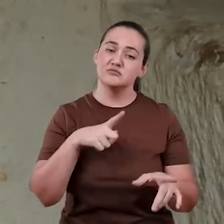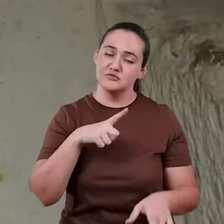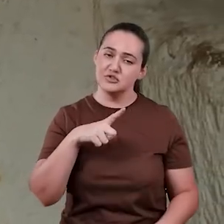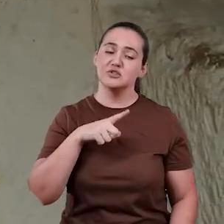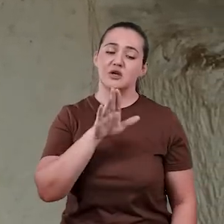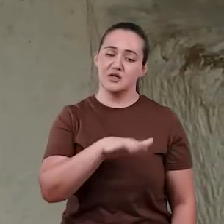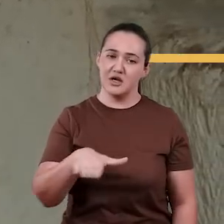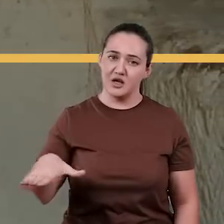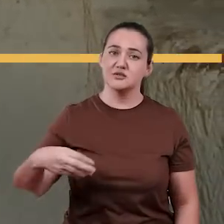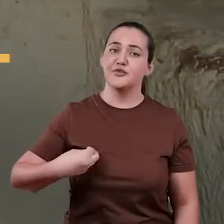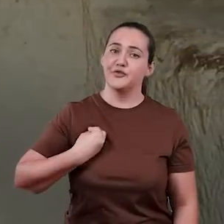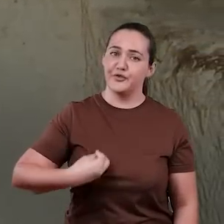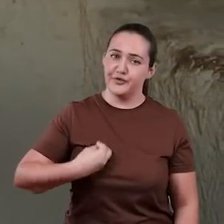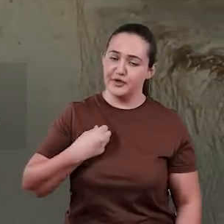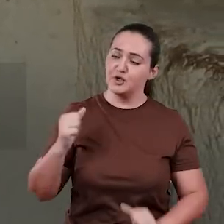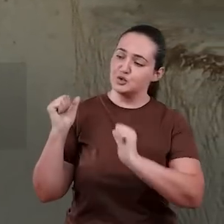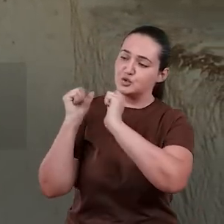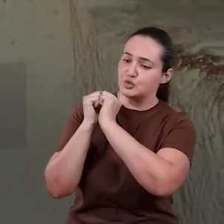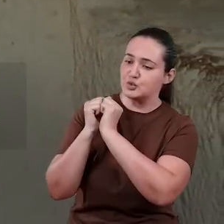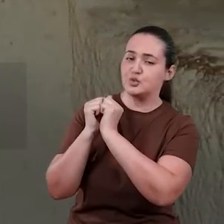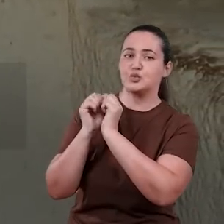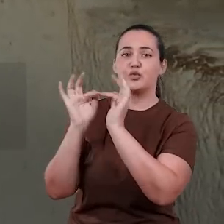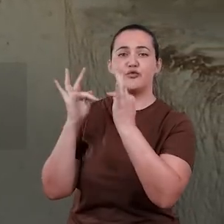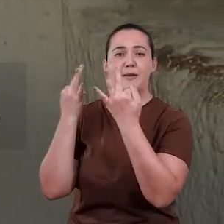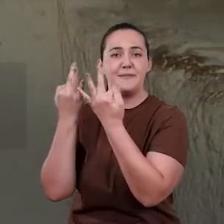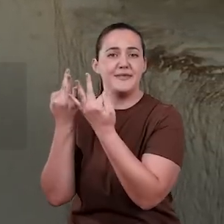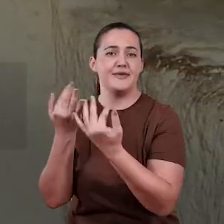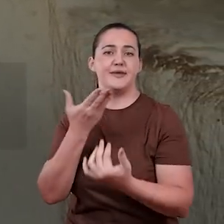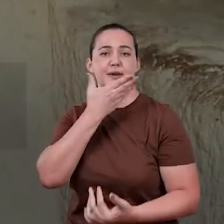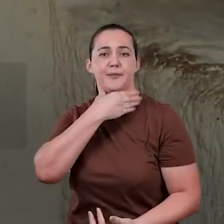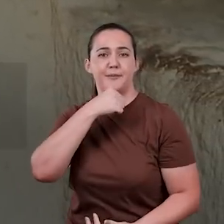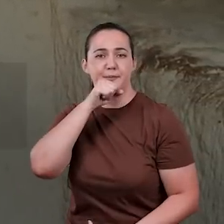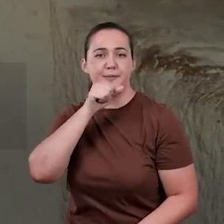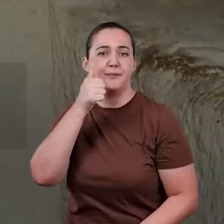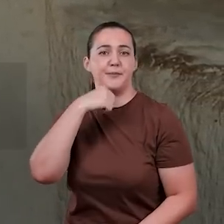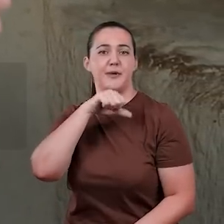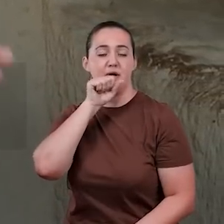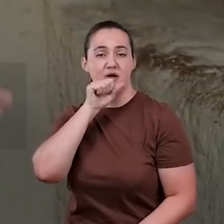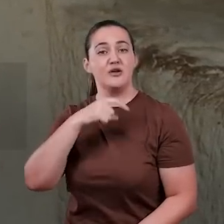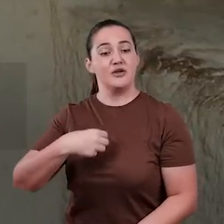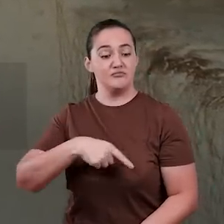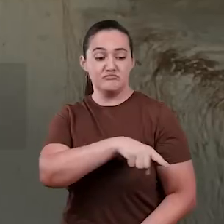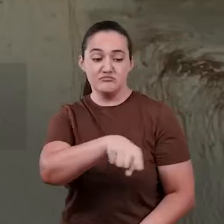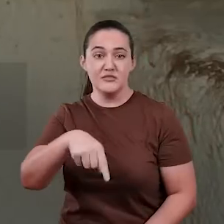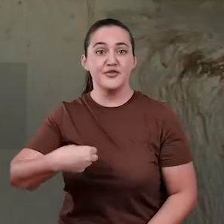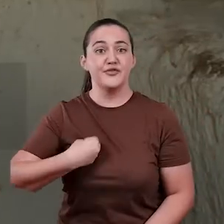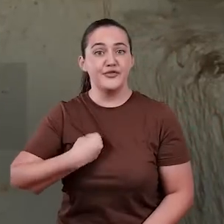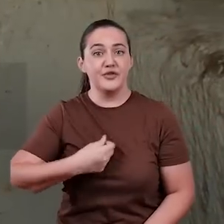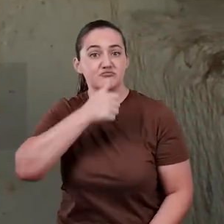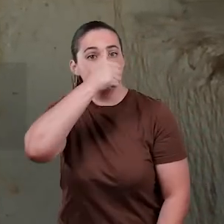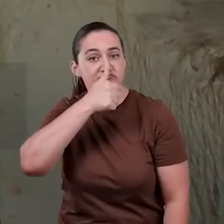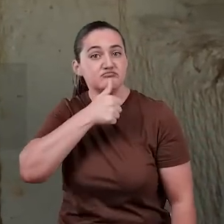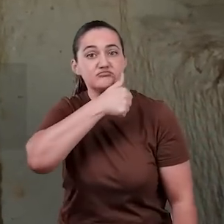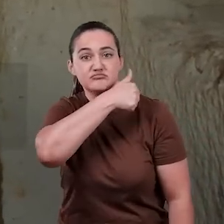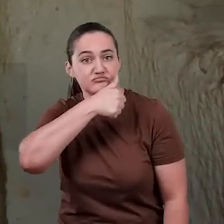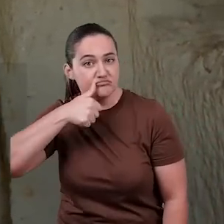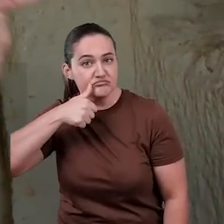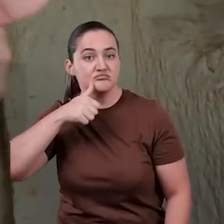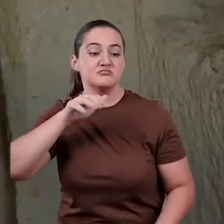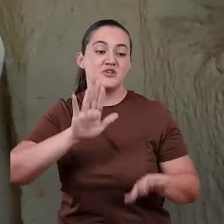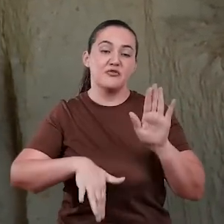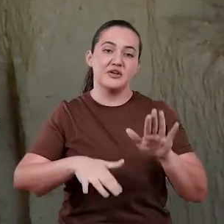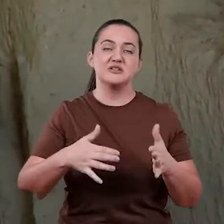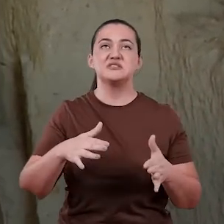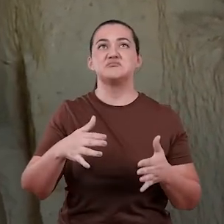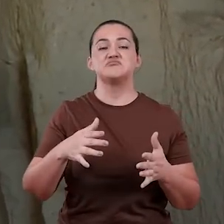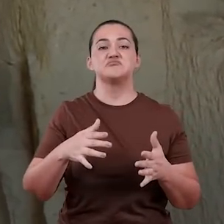também viviam aqui, junto com talvez os seus pais ou tutores, uma vida monástica. Quem sabe crianças que foram